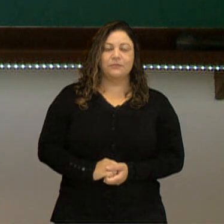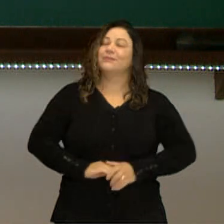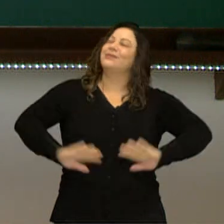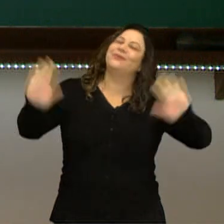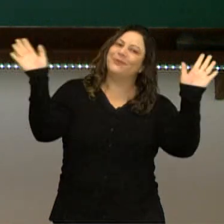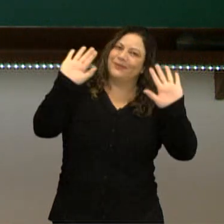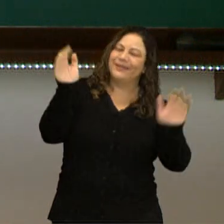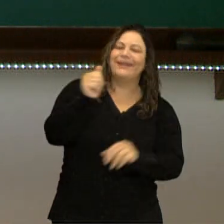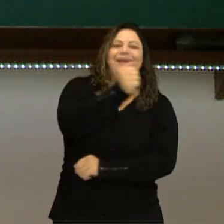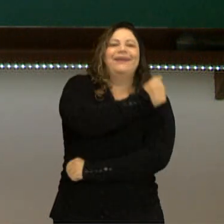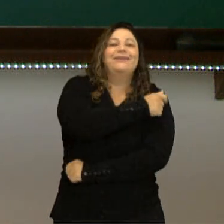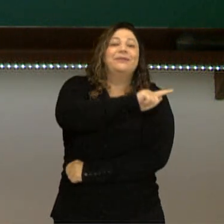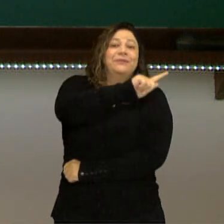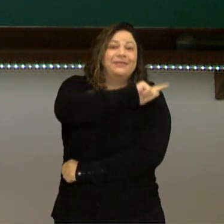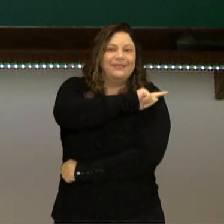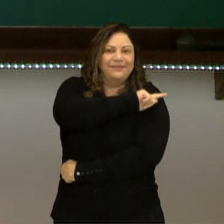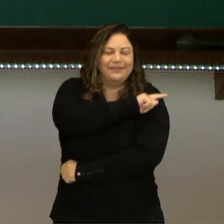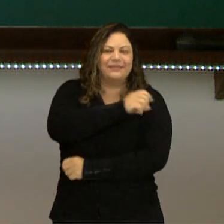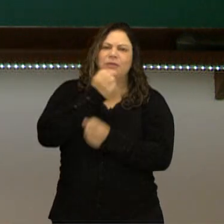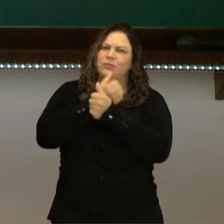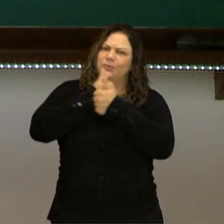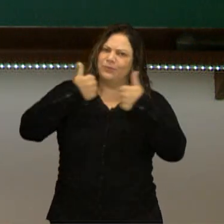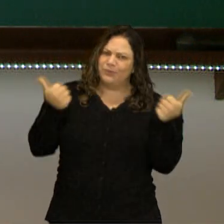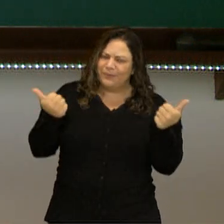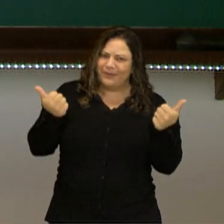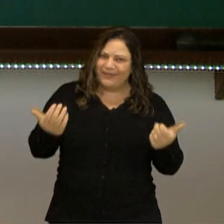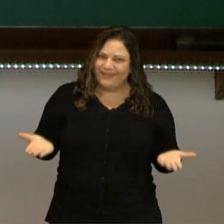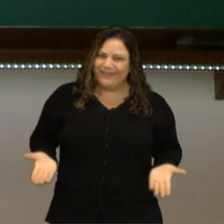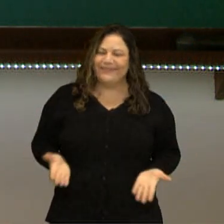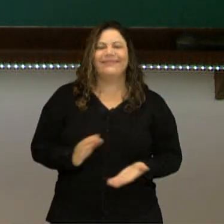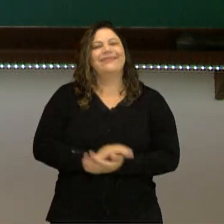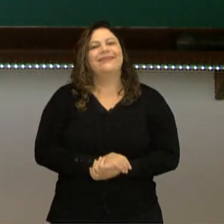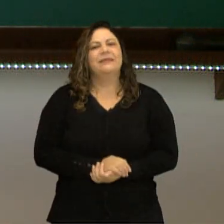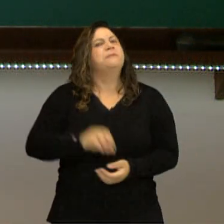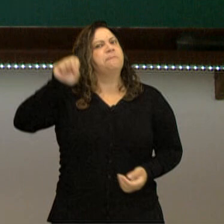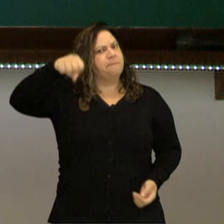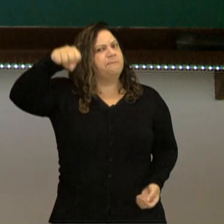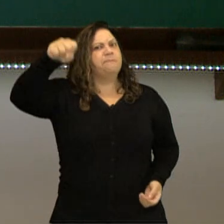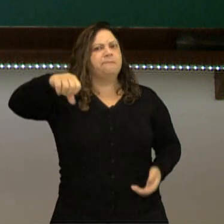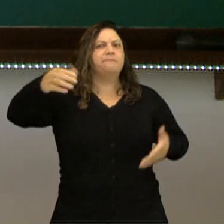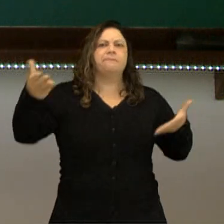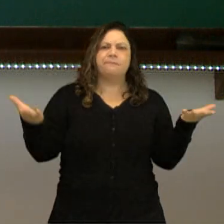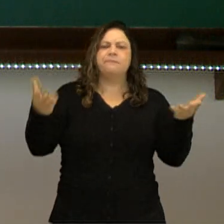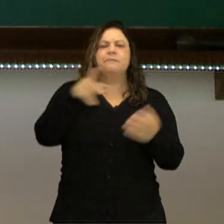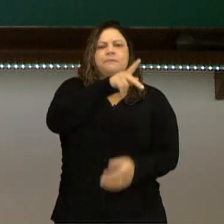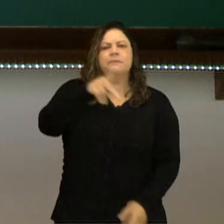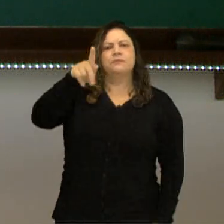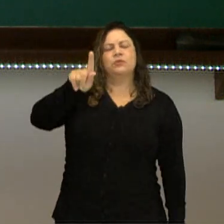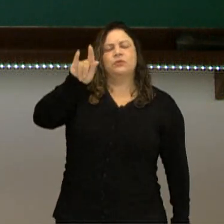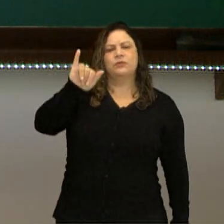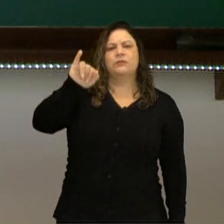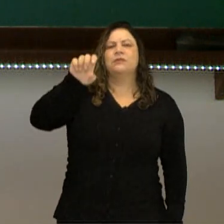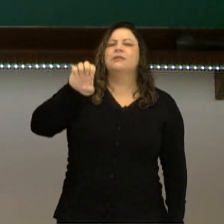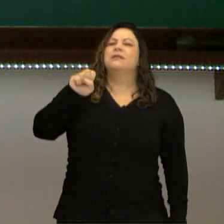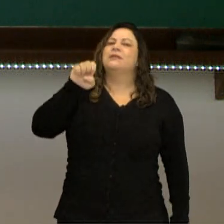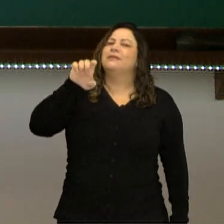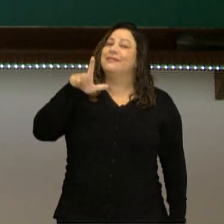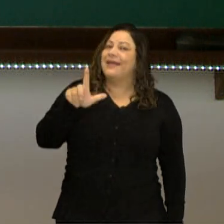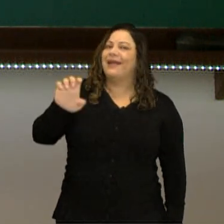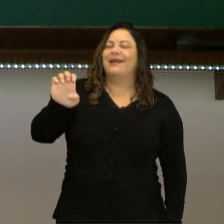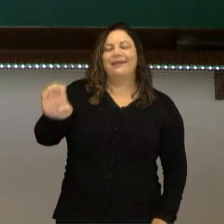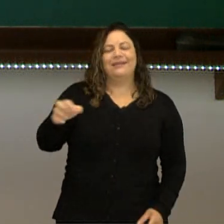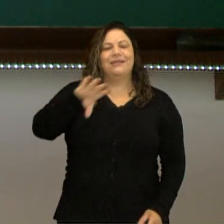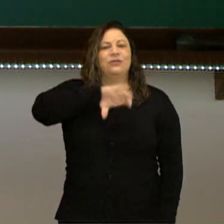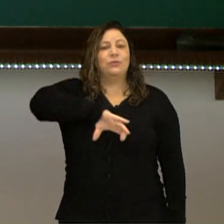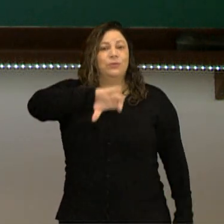Olá, estudantes da 7ª série, tudo bem com vocês? Espero que sim! Eu sou a professora Gisele, de Língua